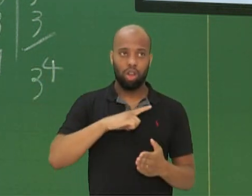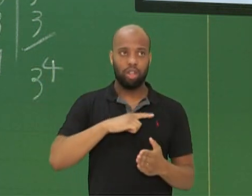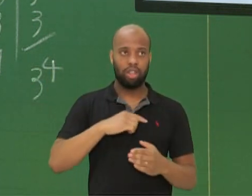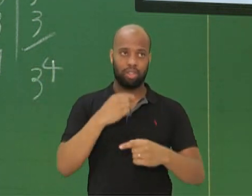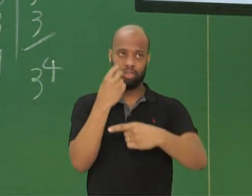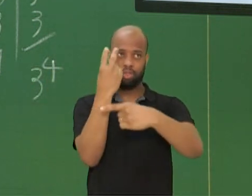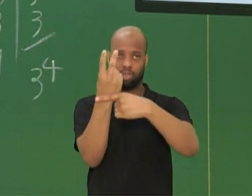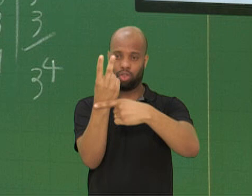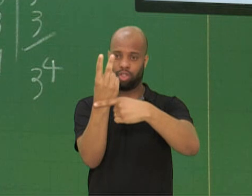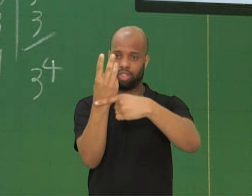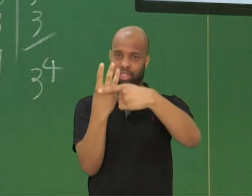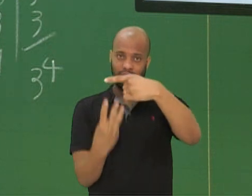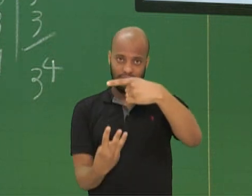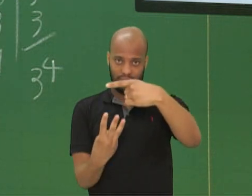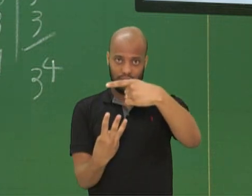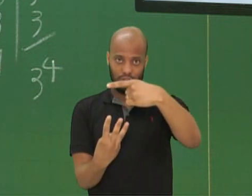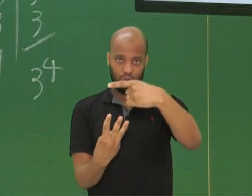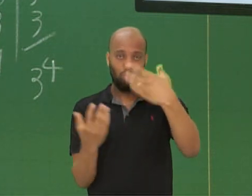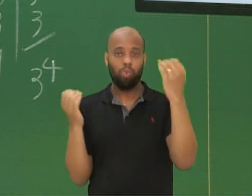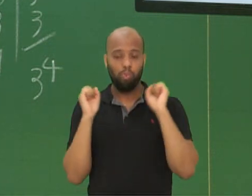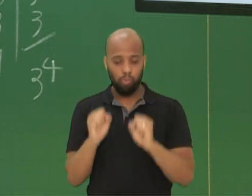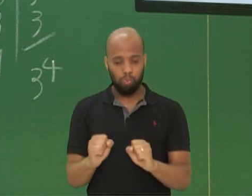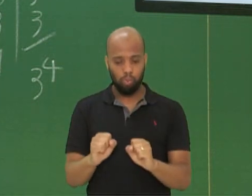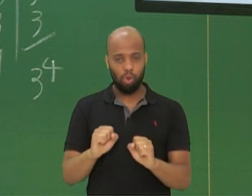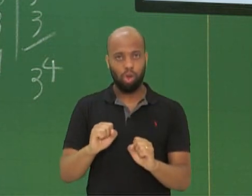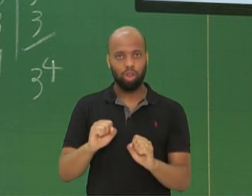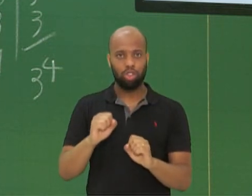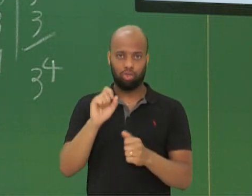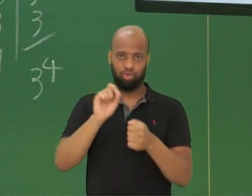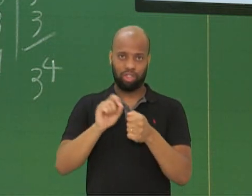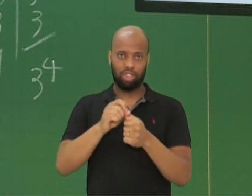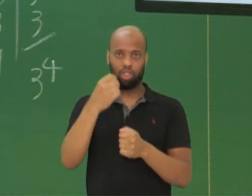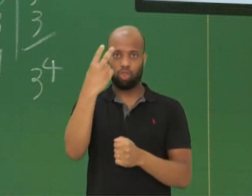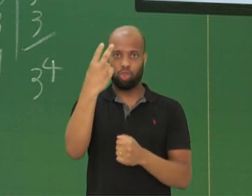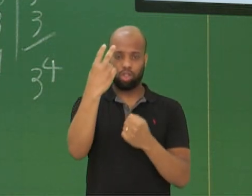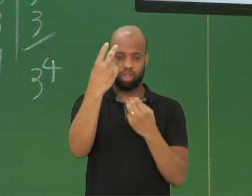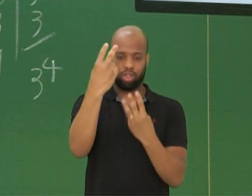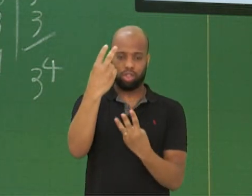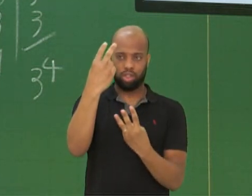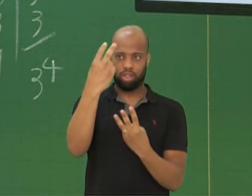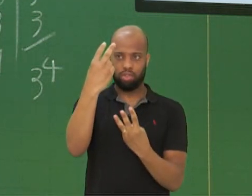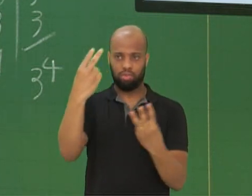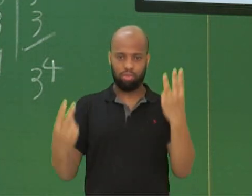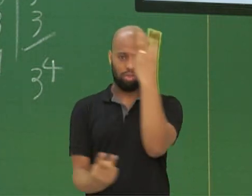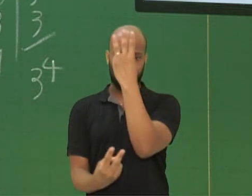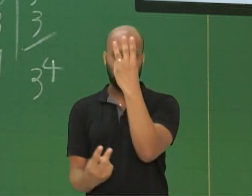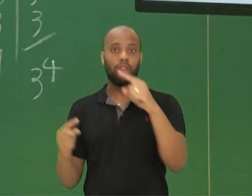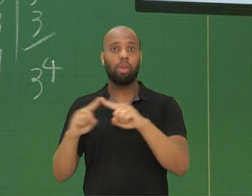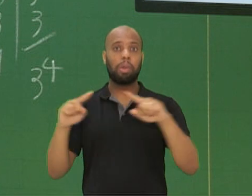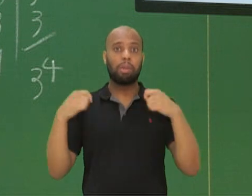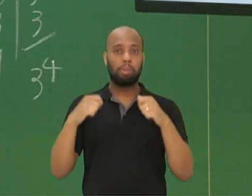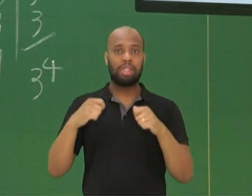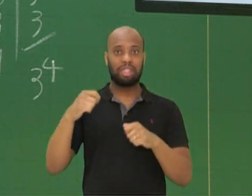E assim, olha só, o professor veio no quadro aqui mais para a gente indicar o que acontece